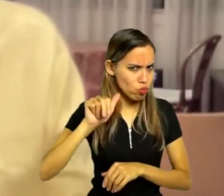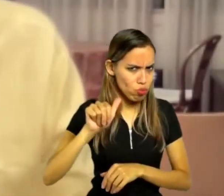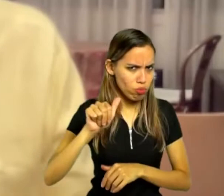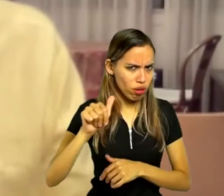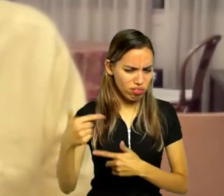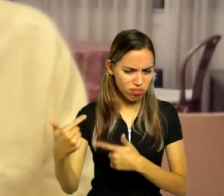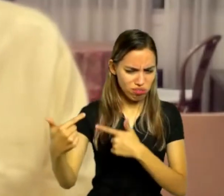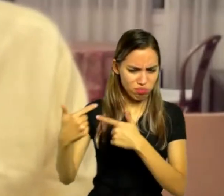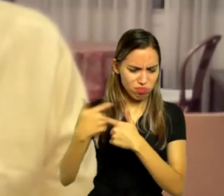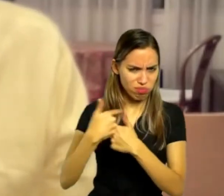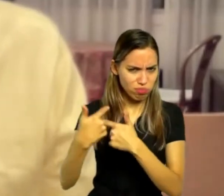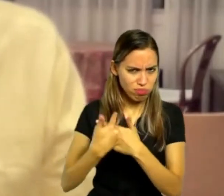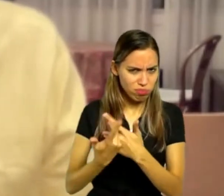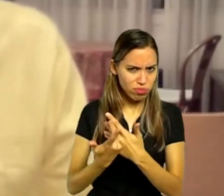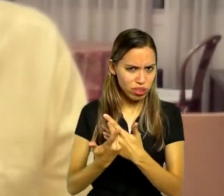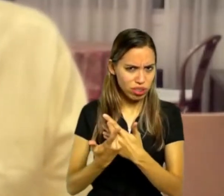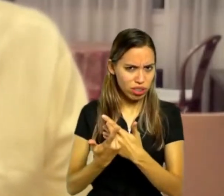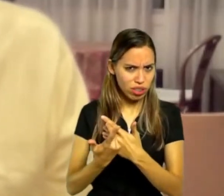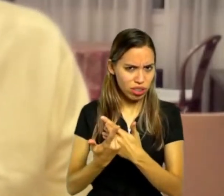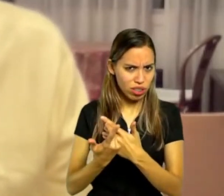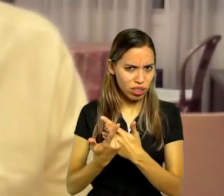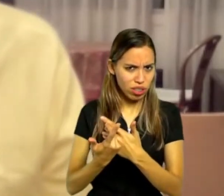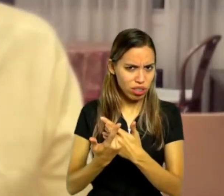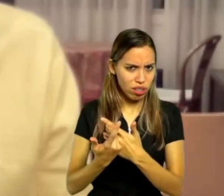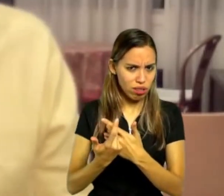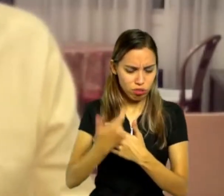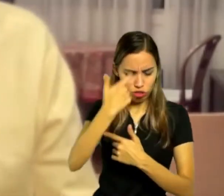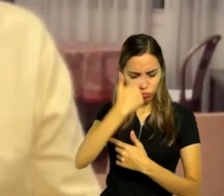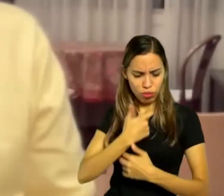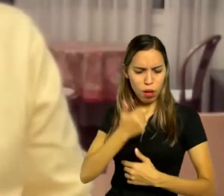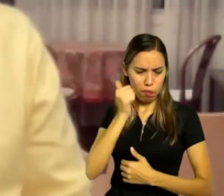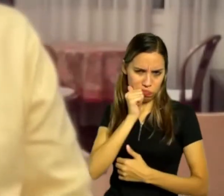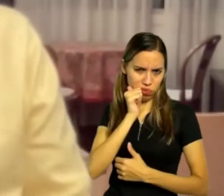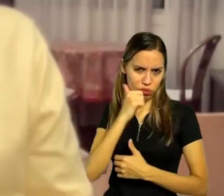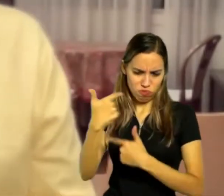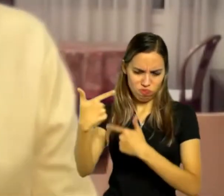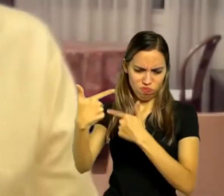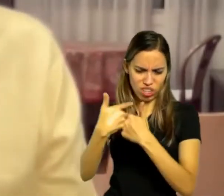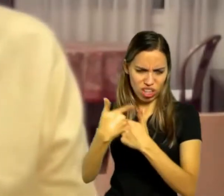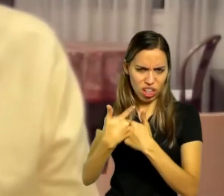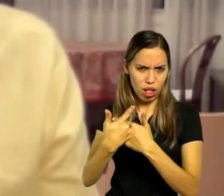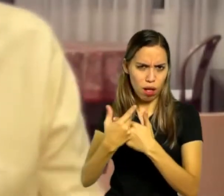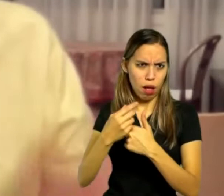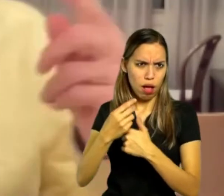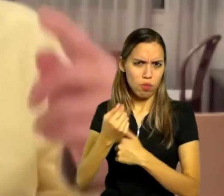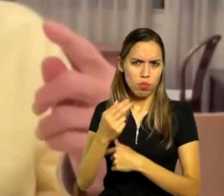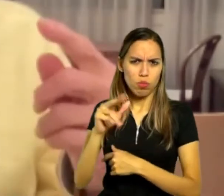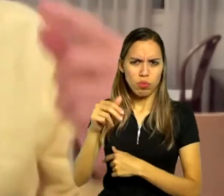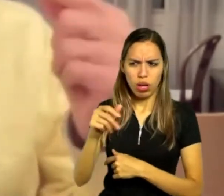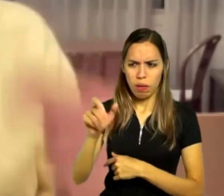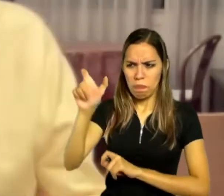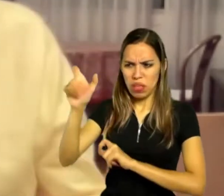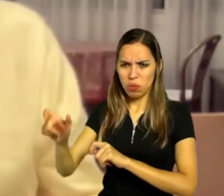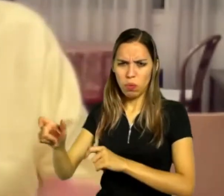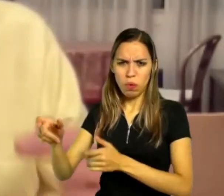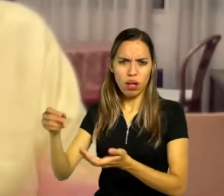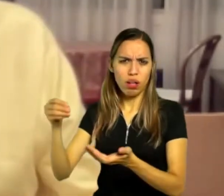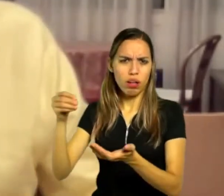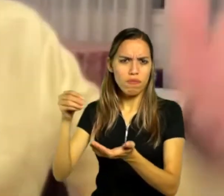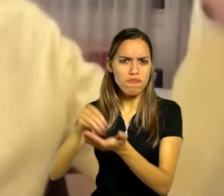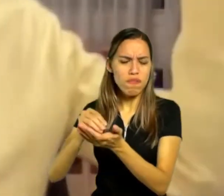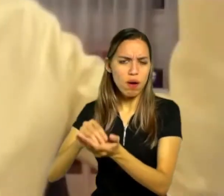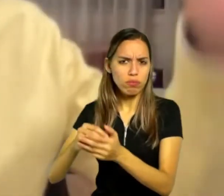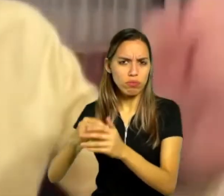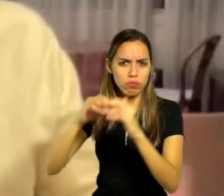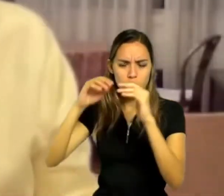foi desrespeitada de alguma forma por palavras ou atos? Nunca encontrei uma